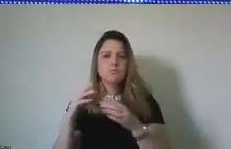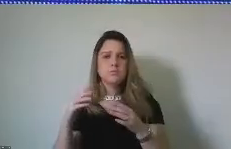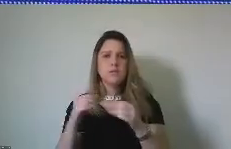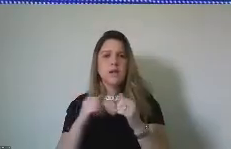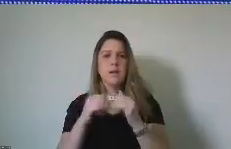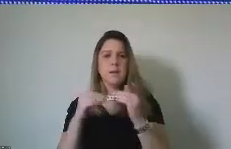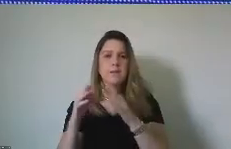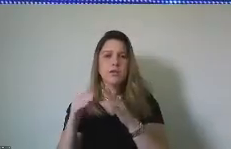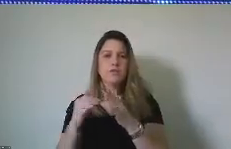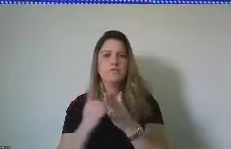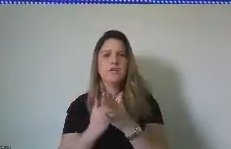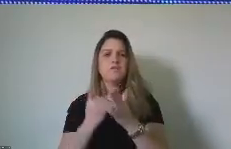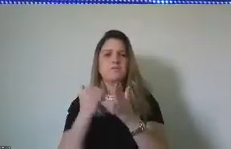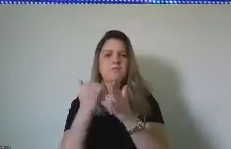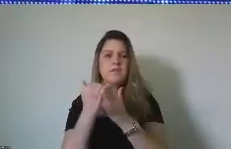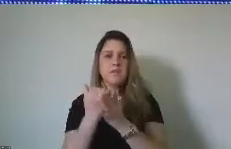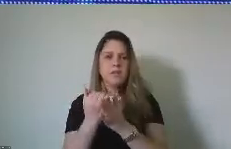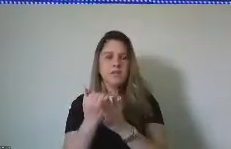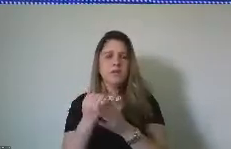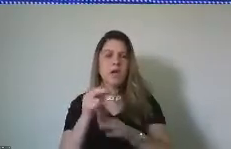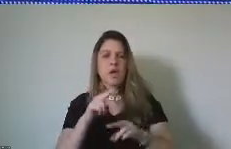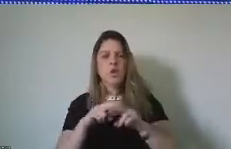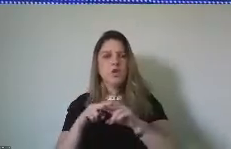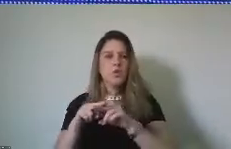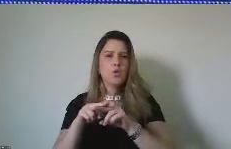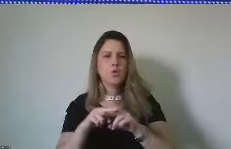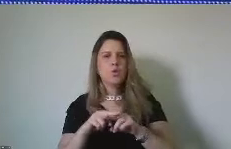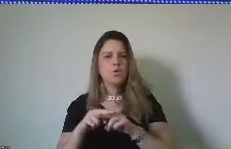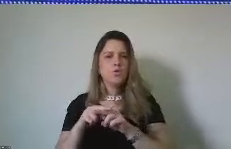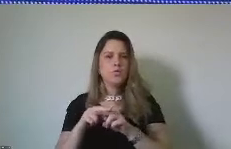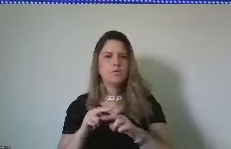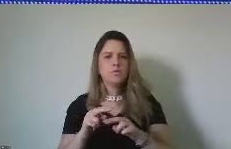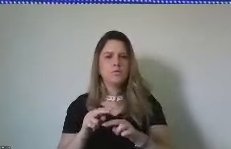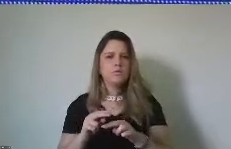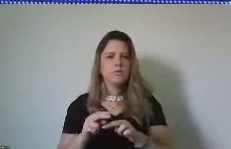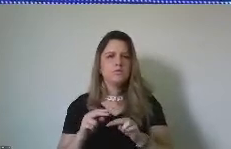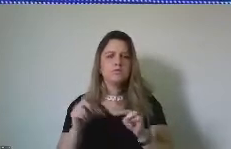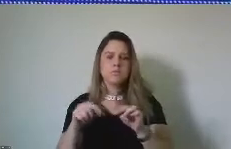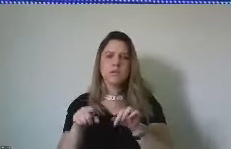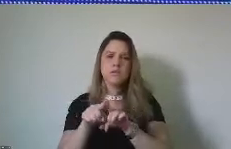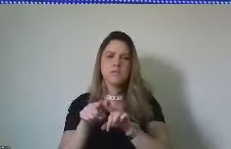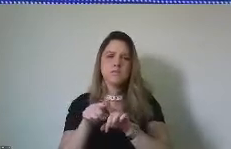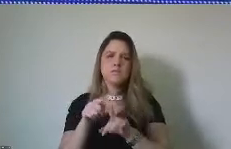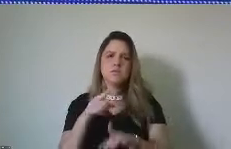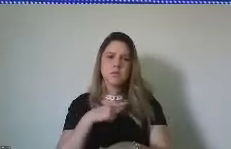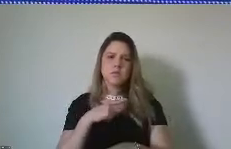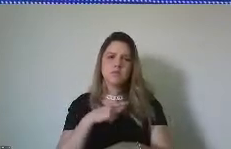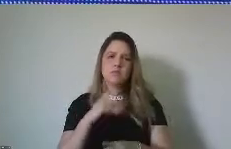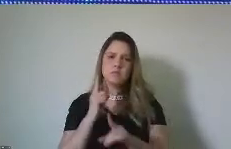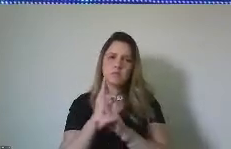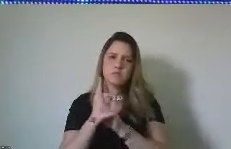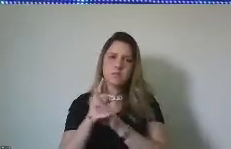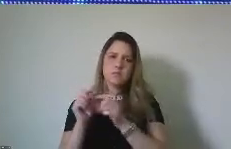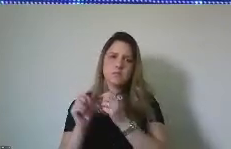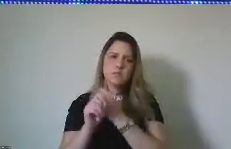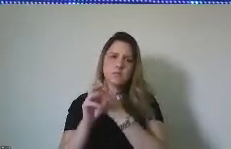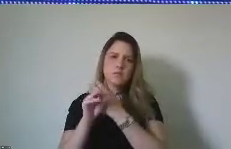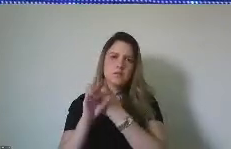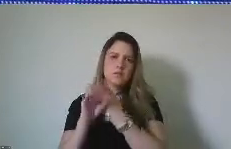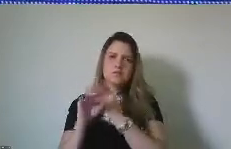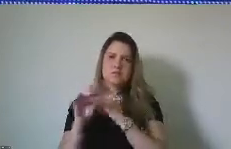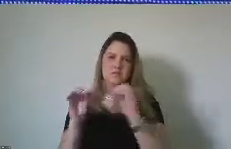uma renovação é possível que isso possa ser entendido também para os contratos de transmissão como a gente não tem nada